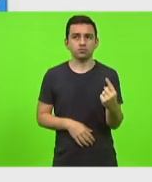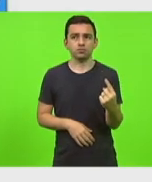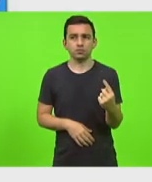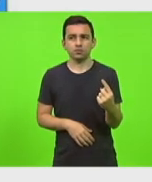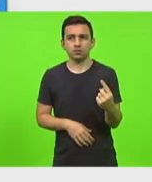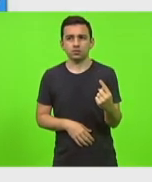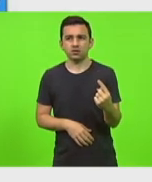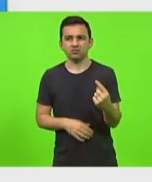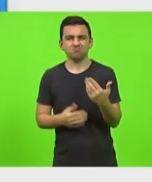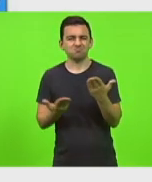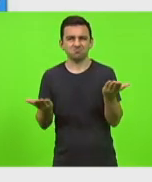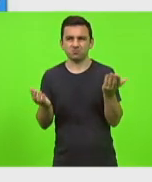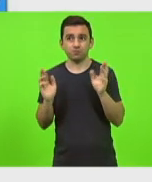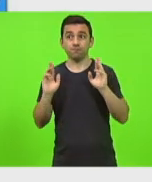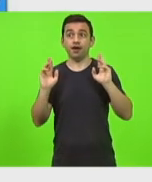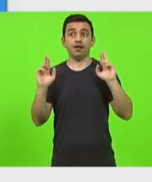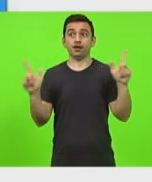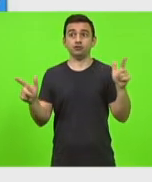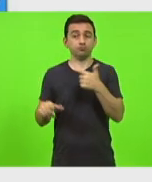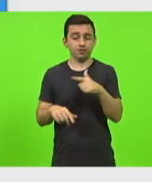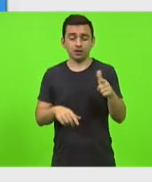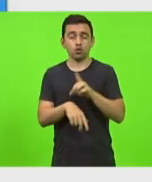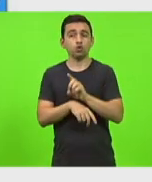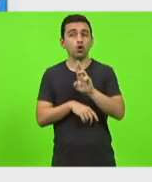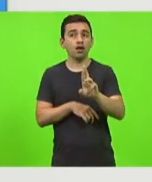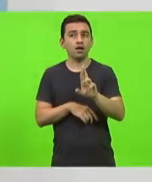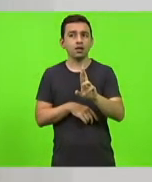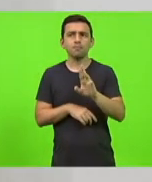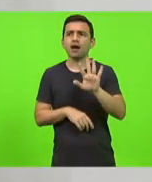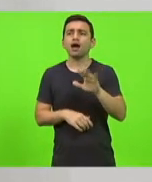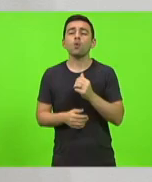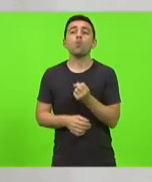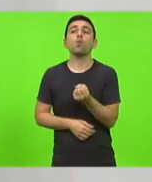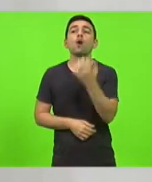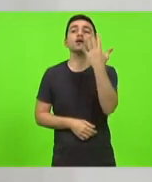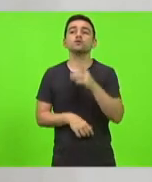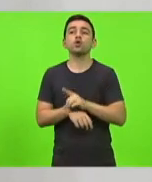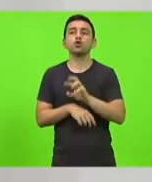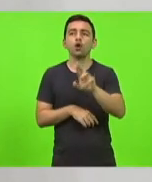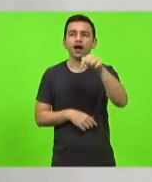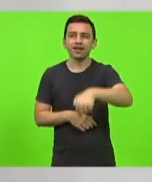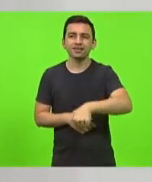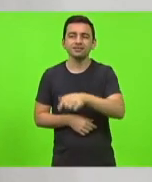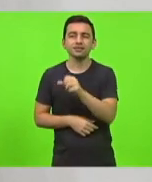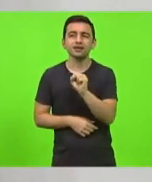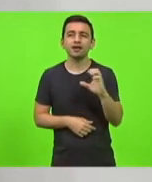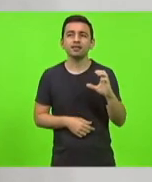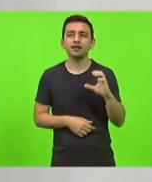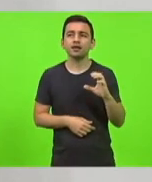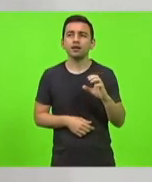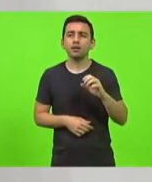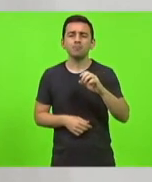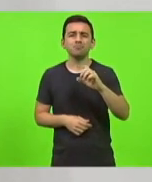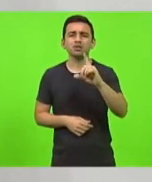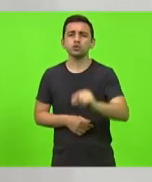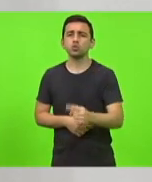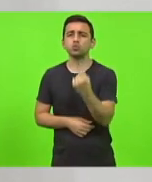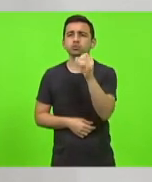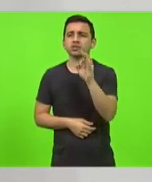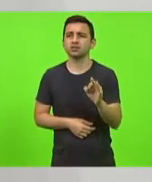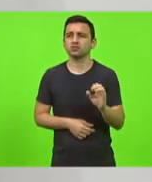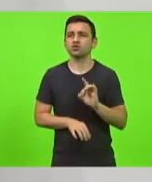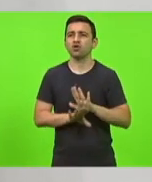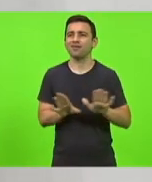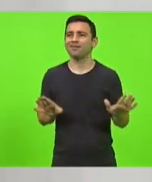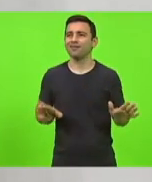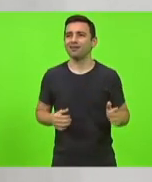tão distante lá no doutorado. Mas sabem quantos doutores tem em Santa Catarina? Tem menos de 1%. Então, não